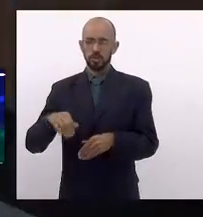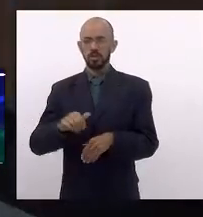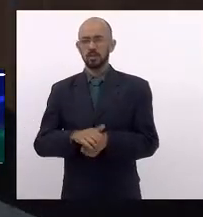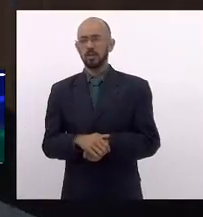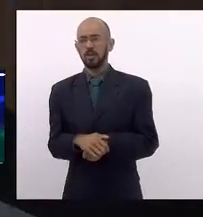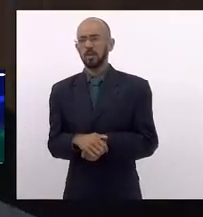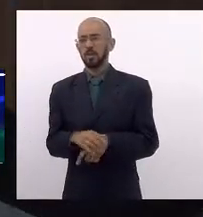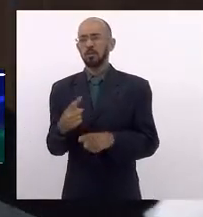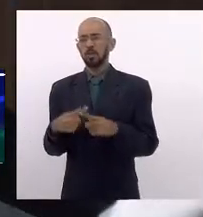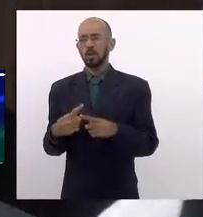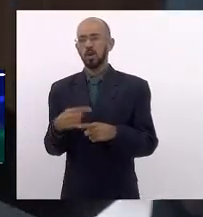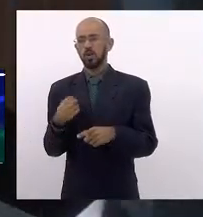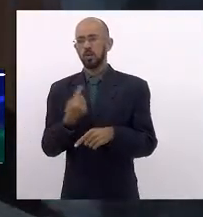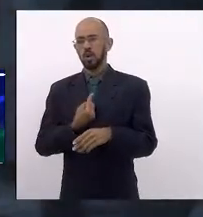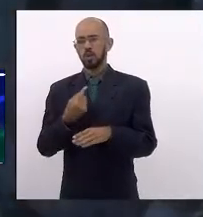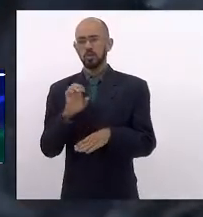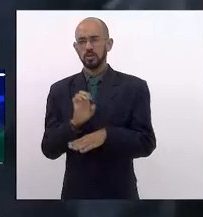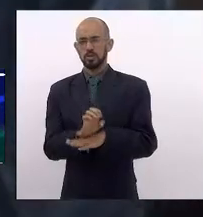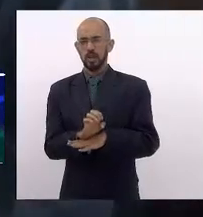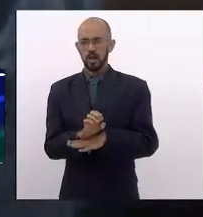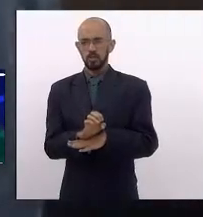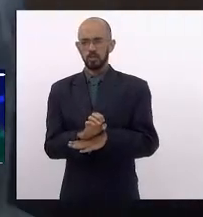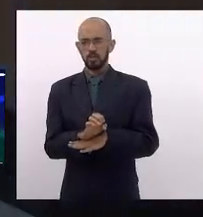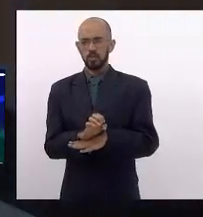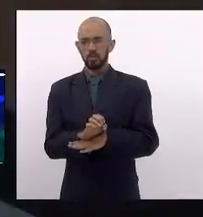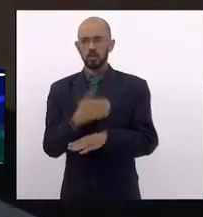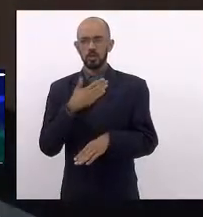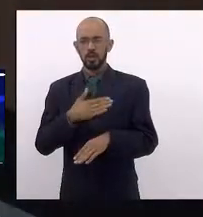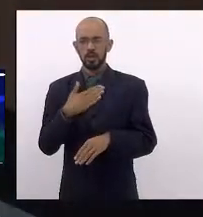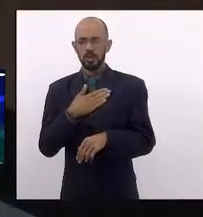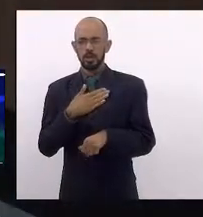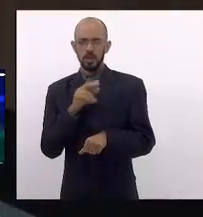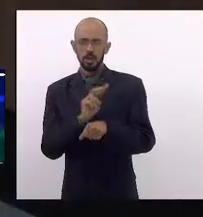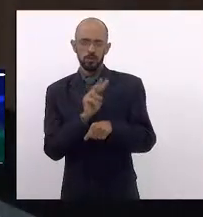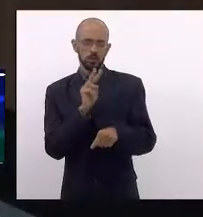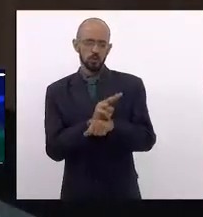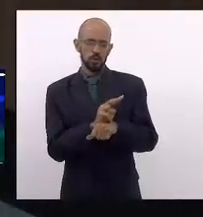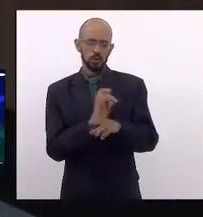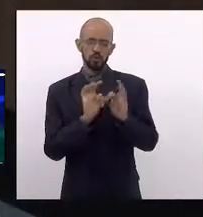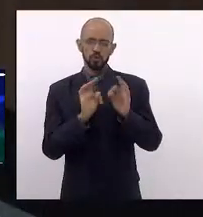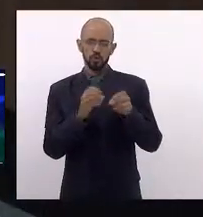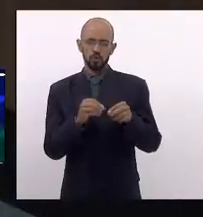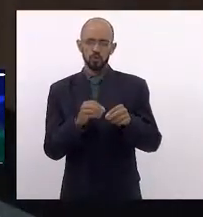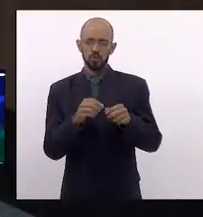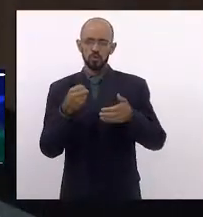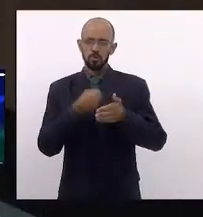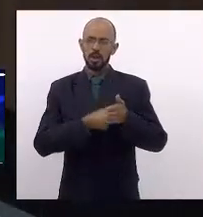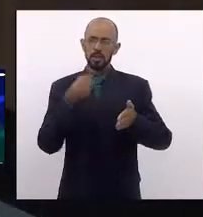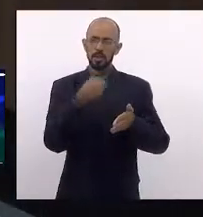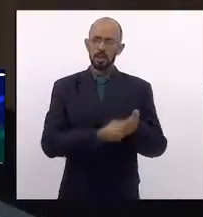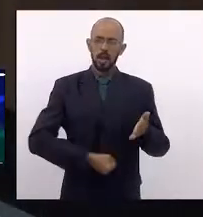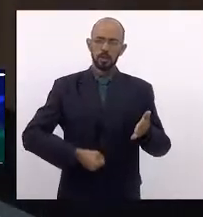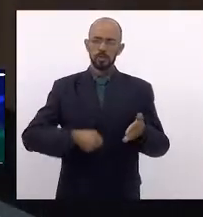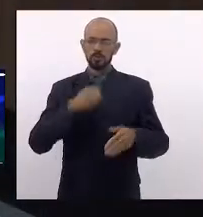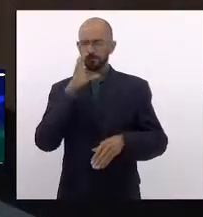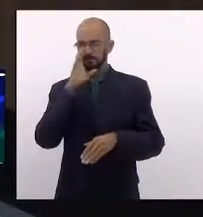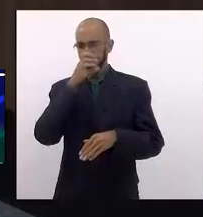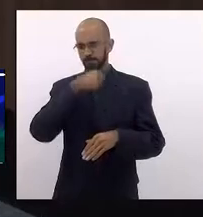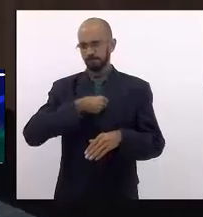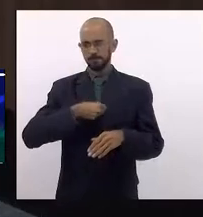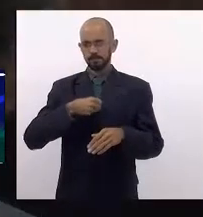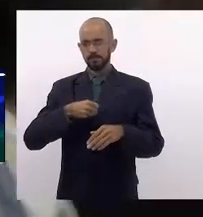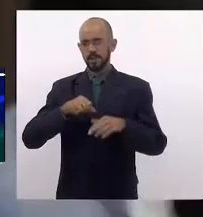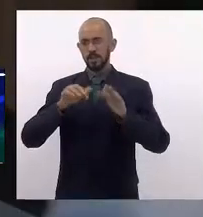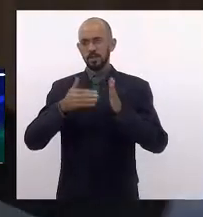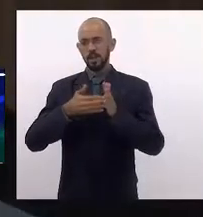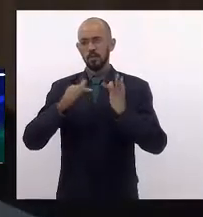estado deputada Martha Rocha querida defensora de todos aqueles que batalham resistente mente nesse plenário até